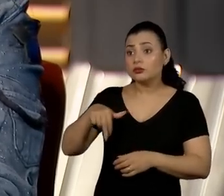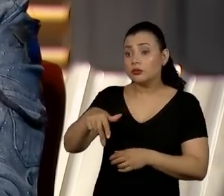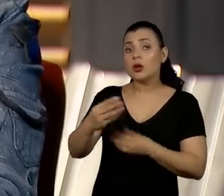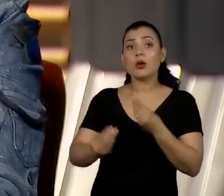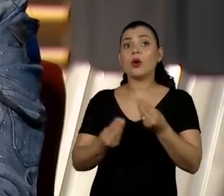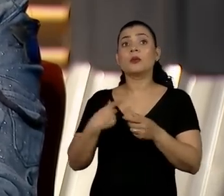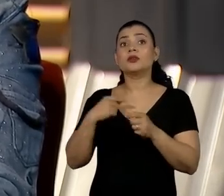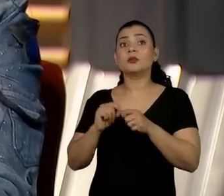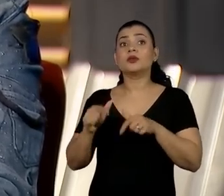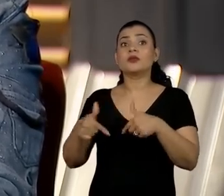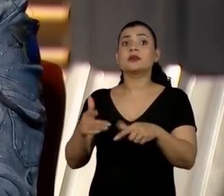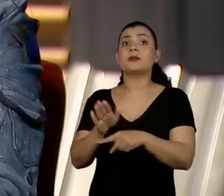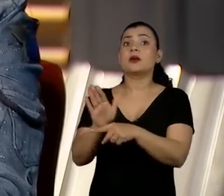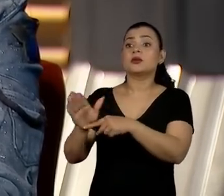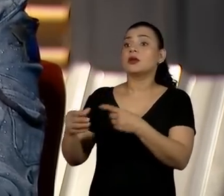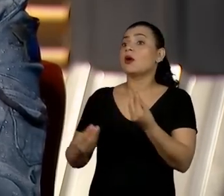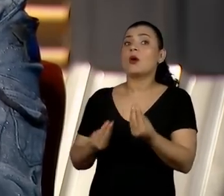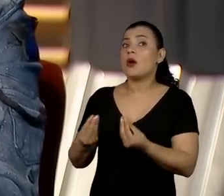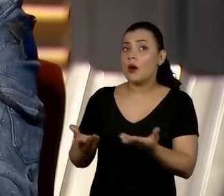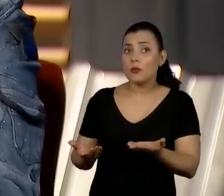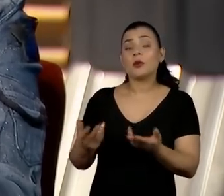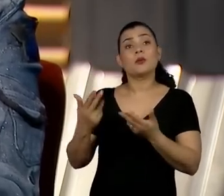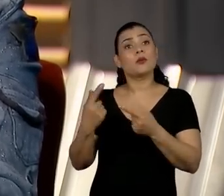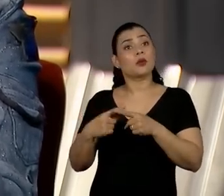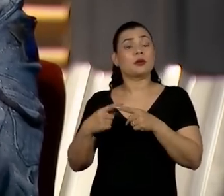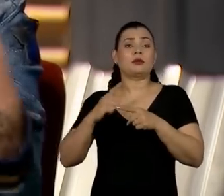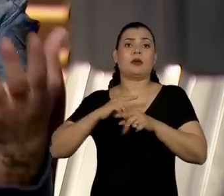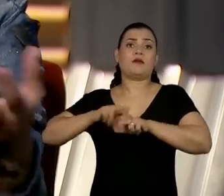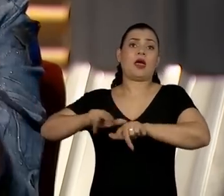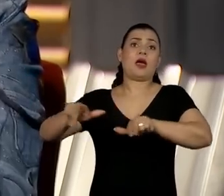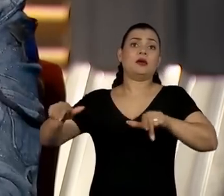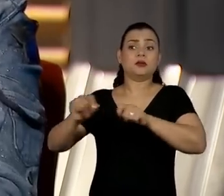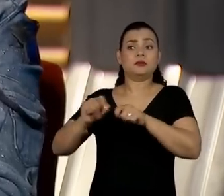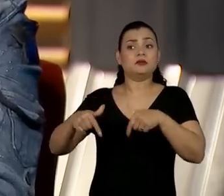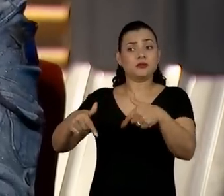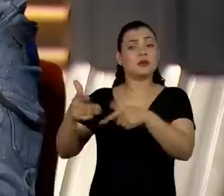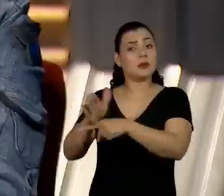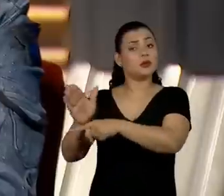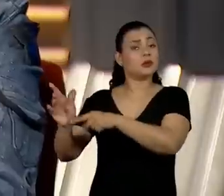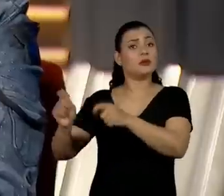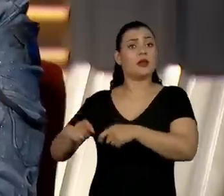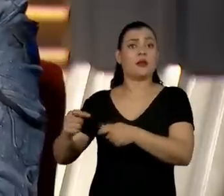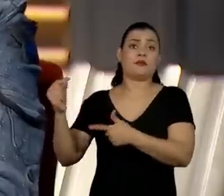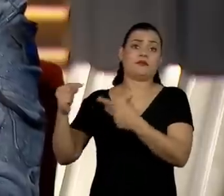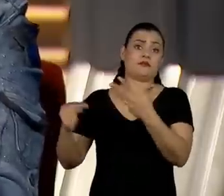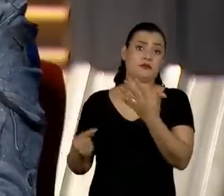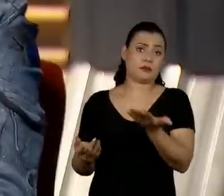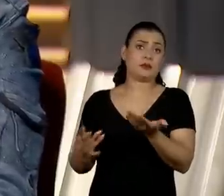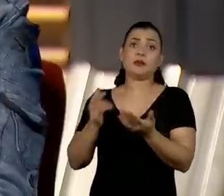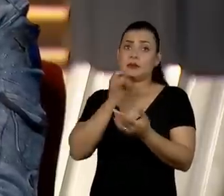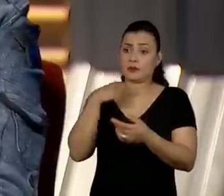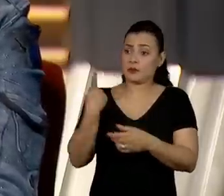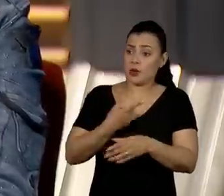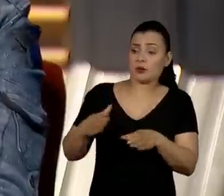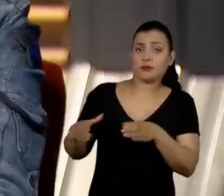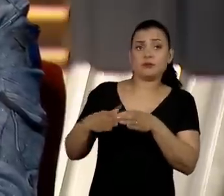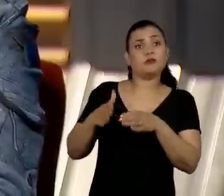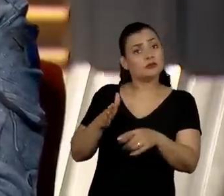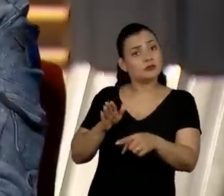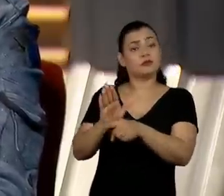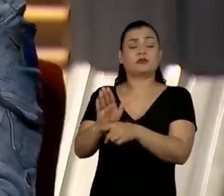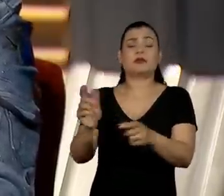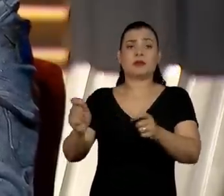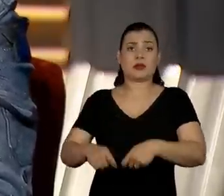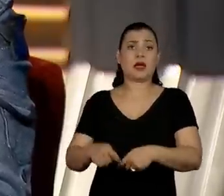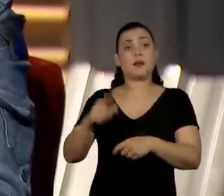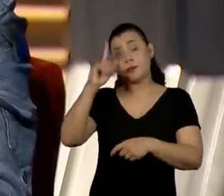aqui que a gente pode fazer para ajudar então são tantas coisas que a gente pode fazer para ajudar né o coletivo pode ajudar muito